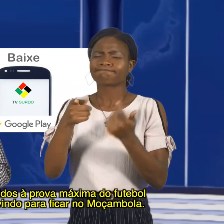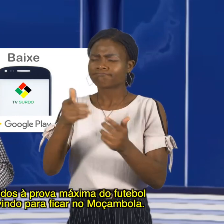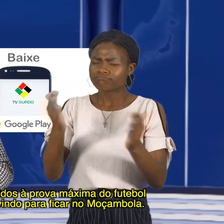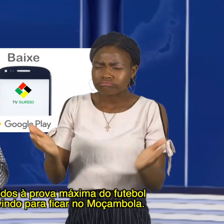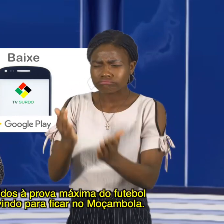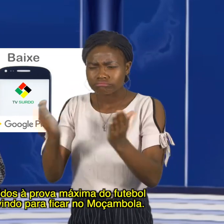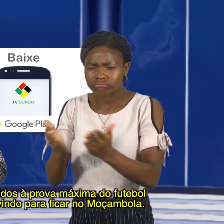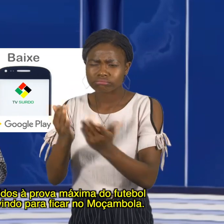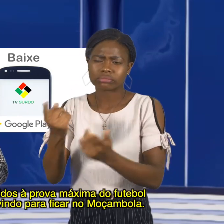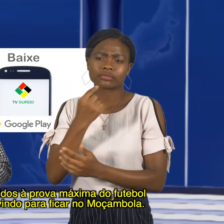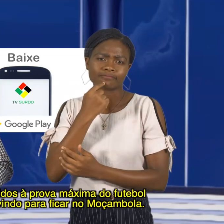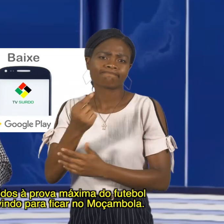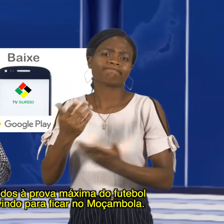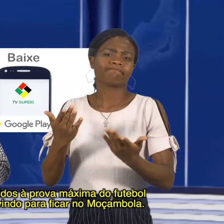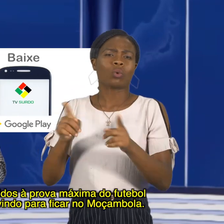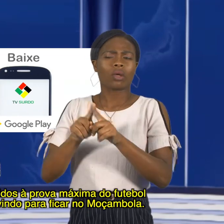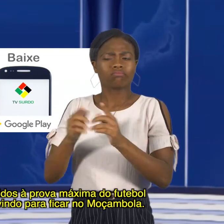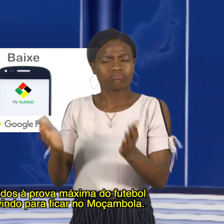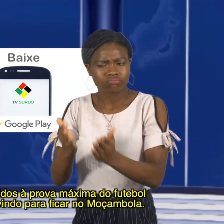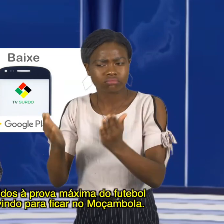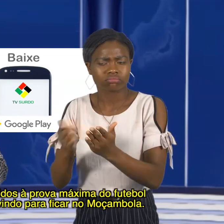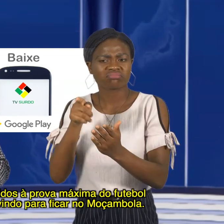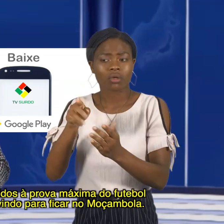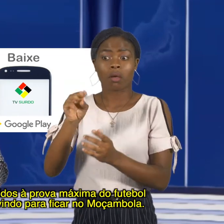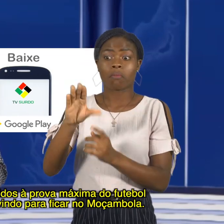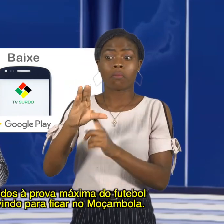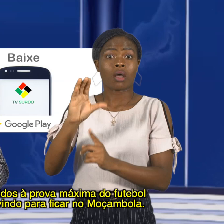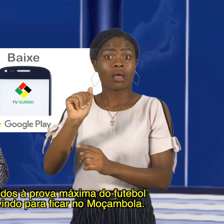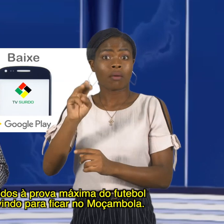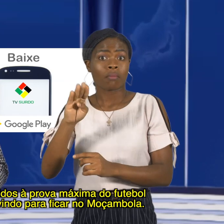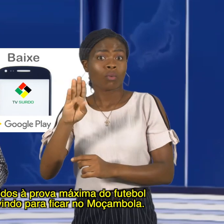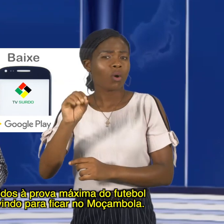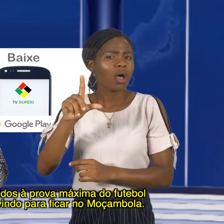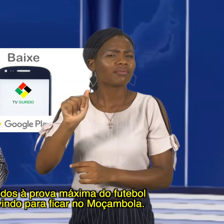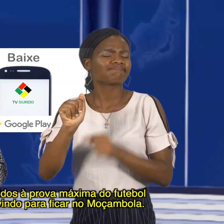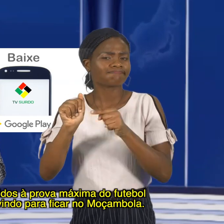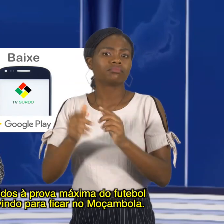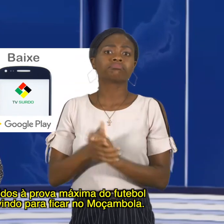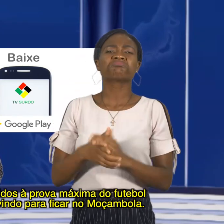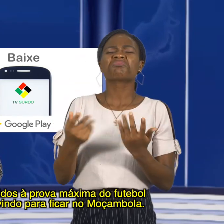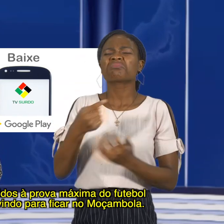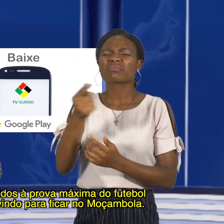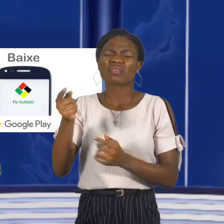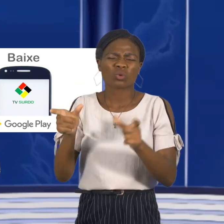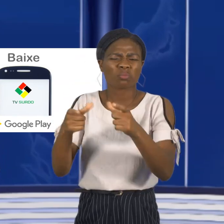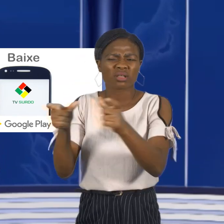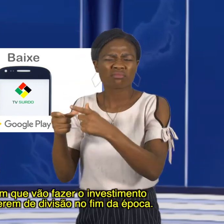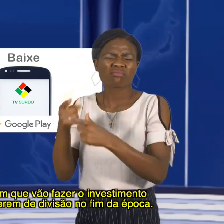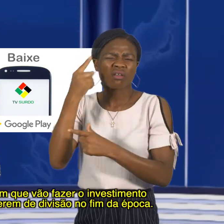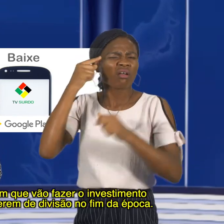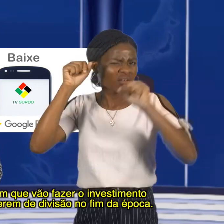clubes recém-promovidos à prova máxima de futebol moçambicano, dizem ter vindo para ficar no Moçambola.